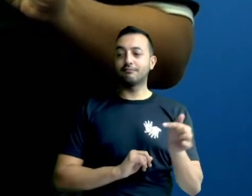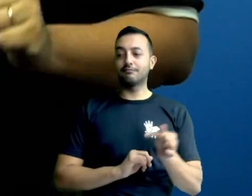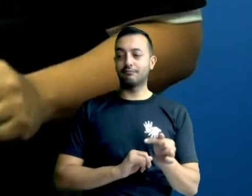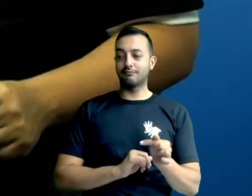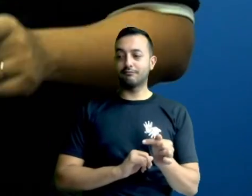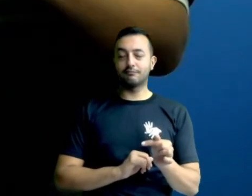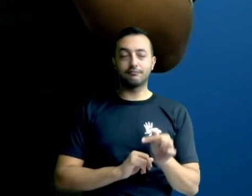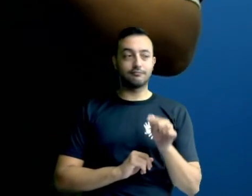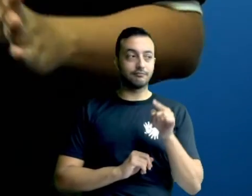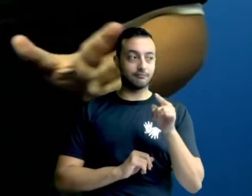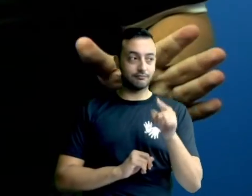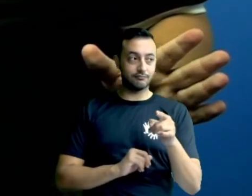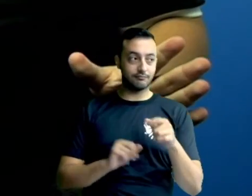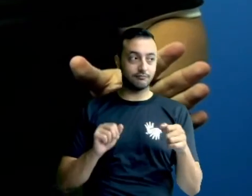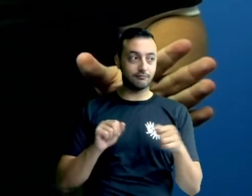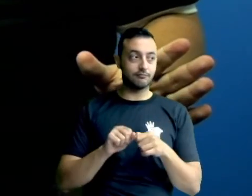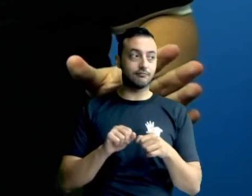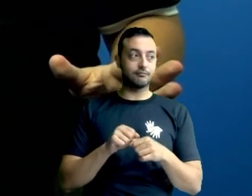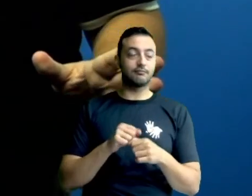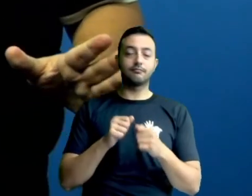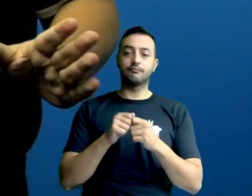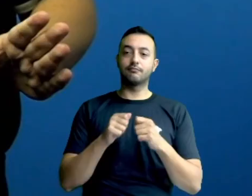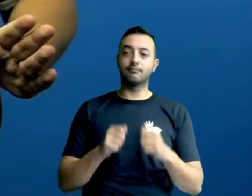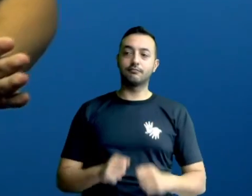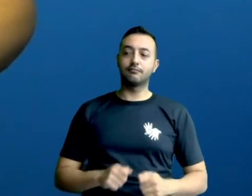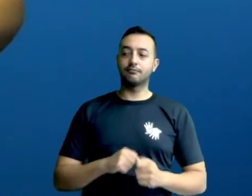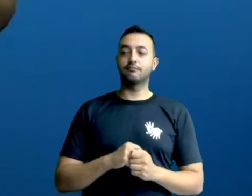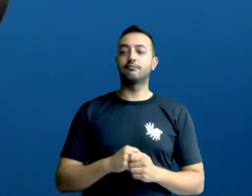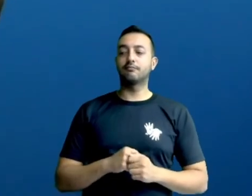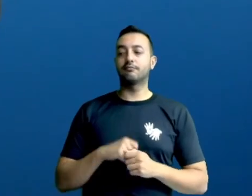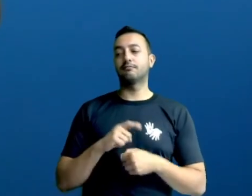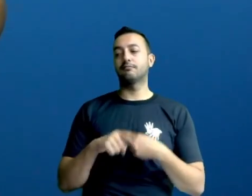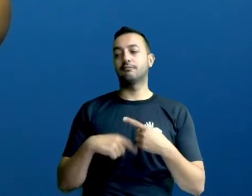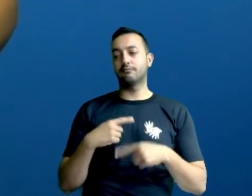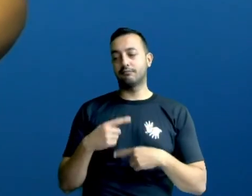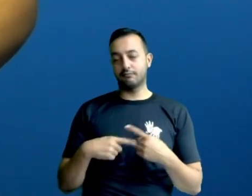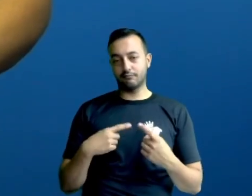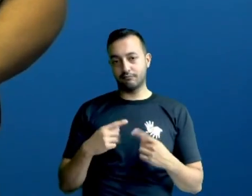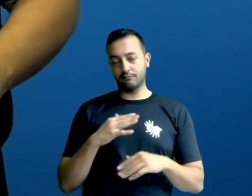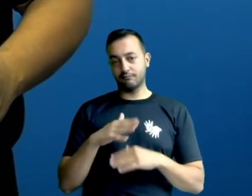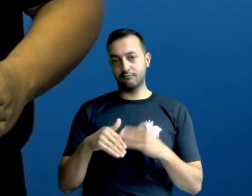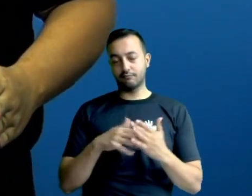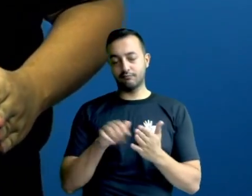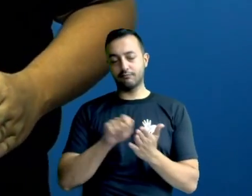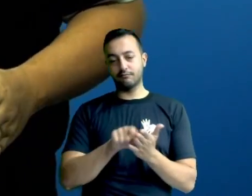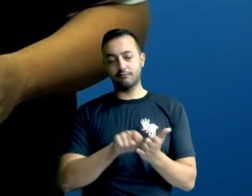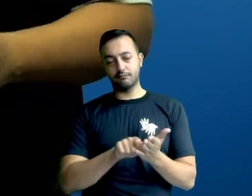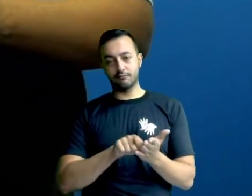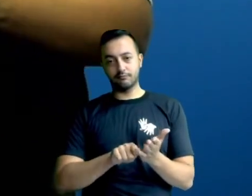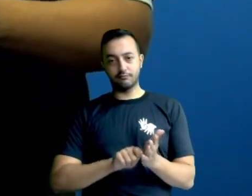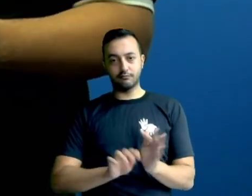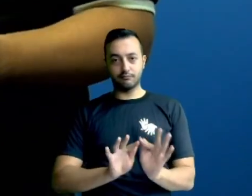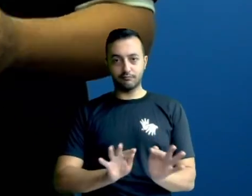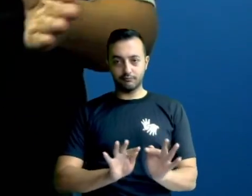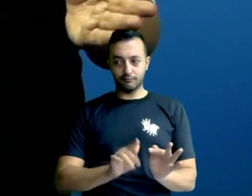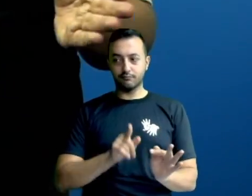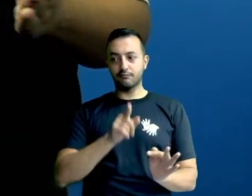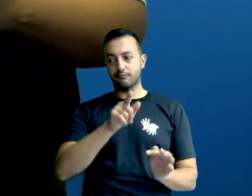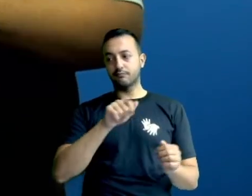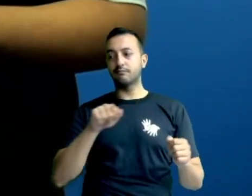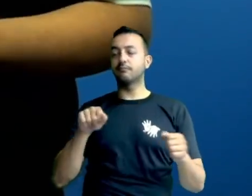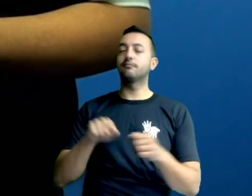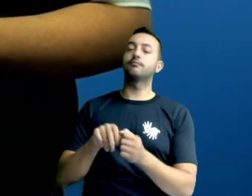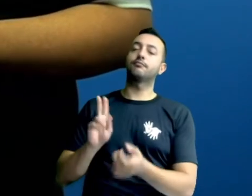passo, você vai produzir a sua arte. Depois de todos aqueles rascunhos, você produz o